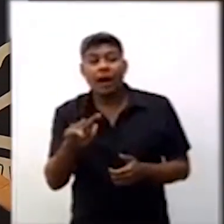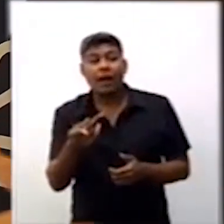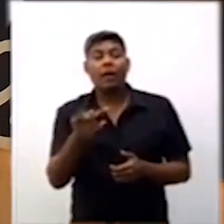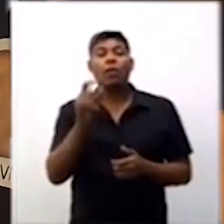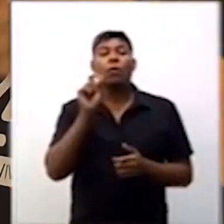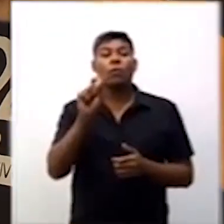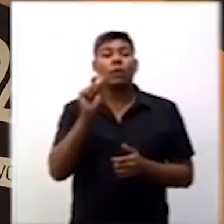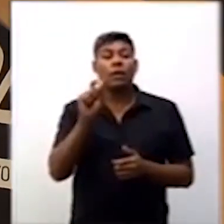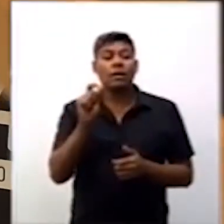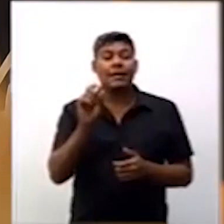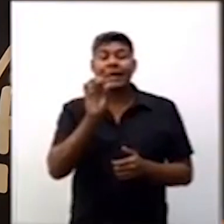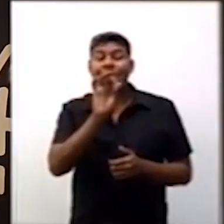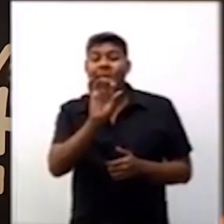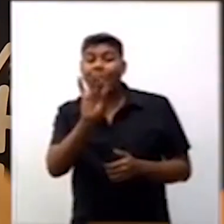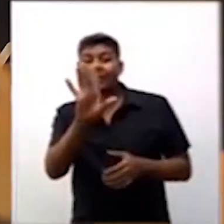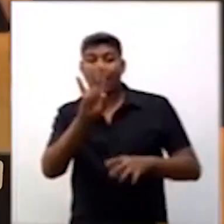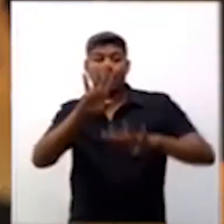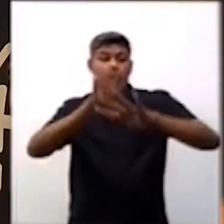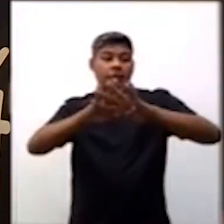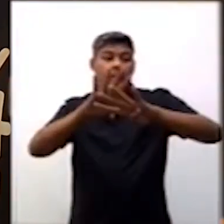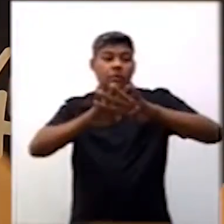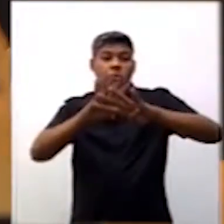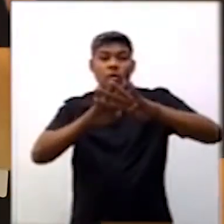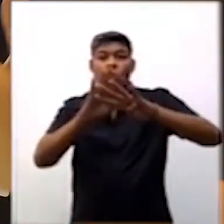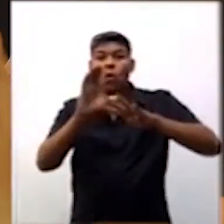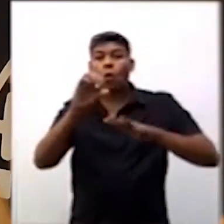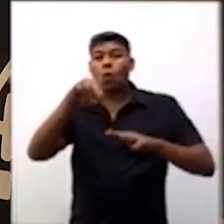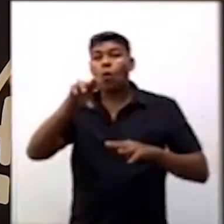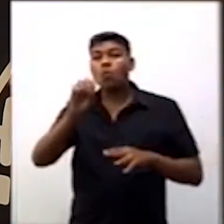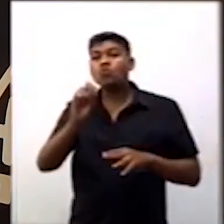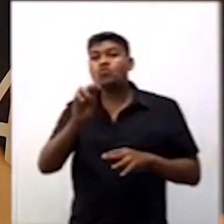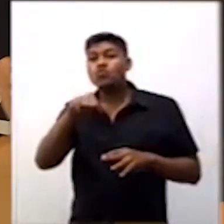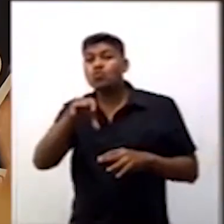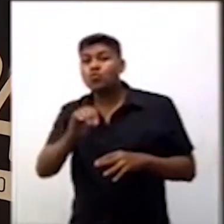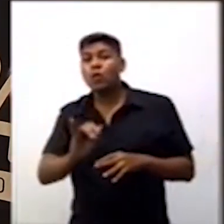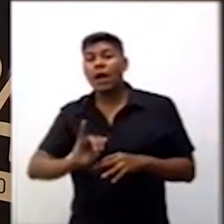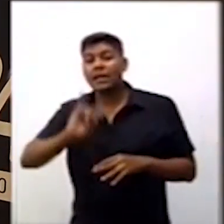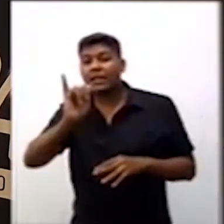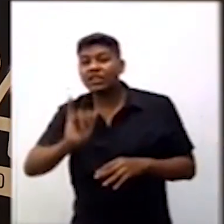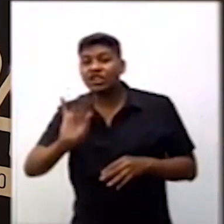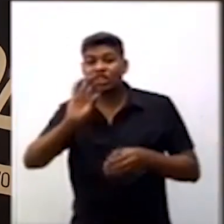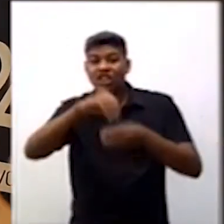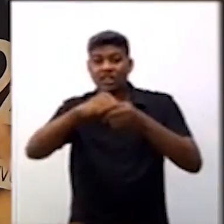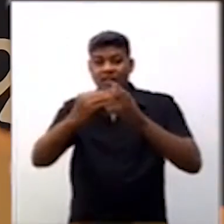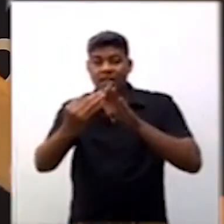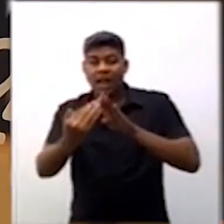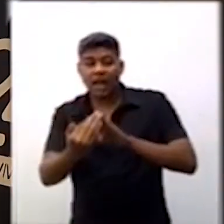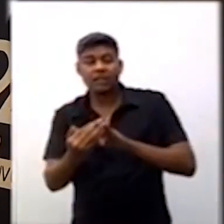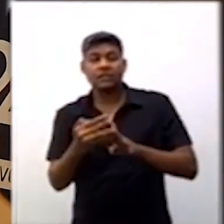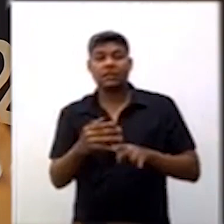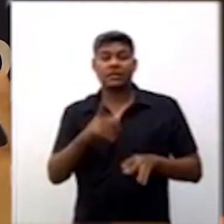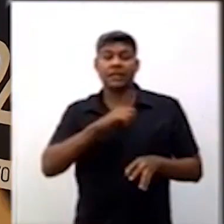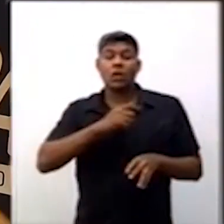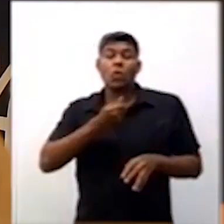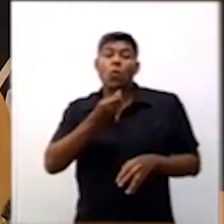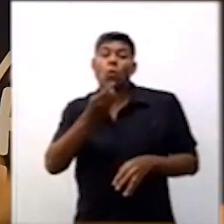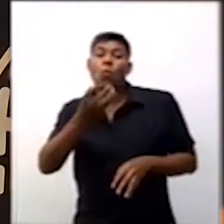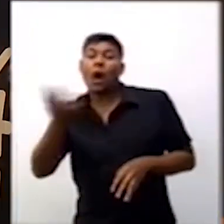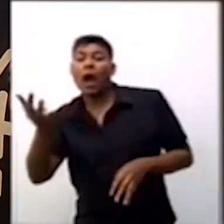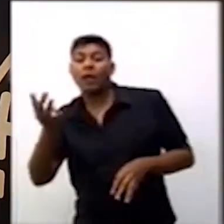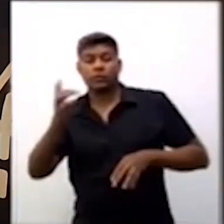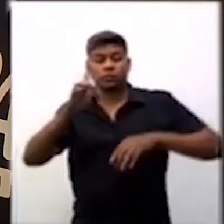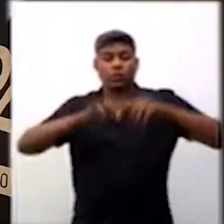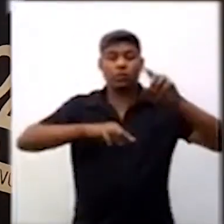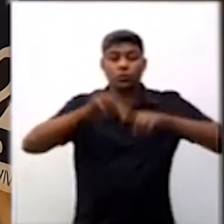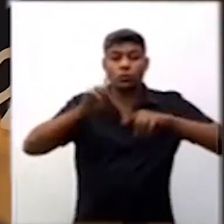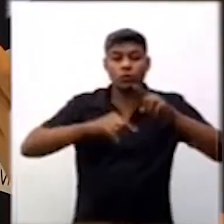que para calcular o consumo de energia elétrica da casa, isso tem a ver com quantos aparelhos estão